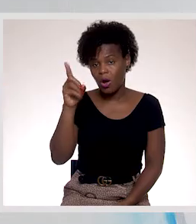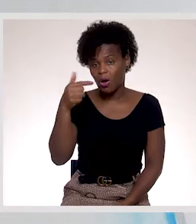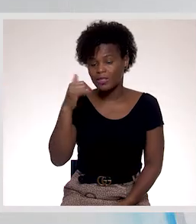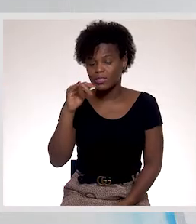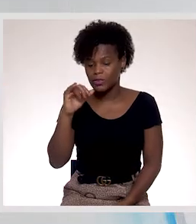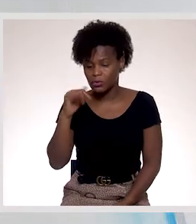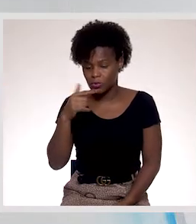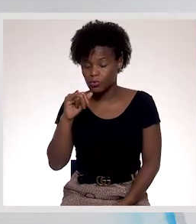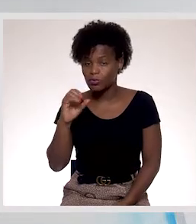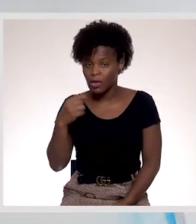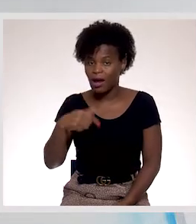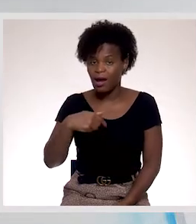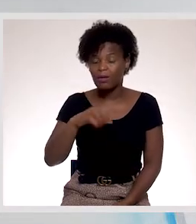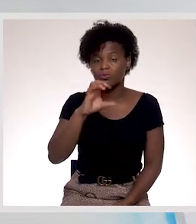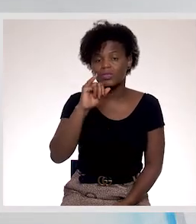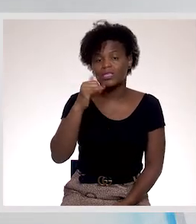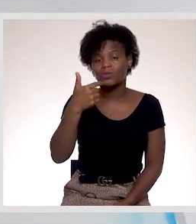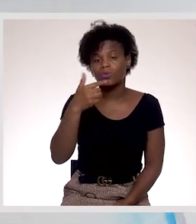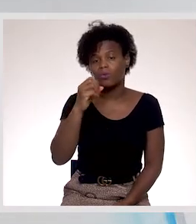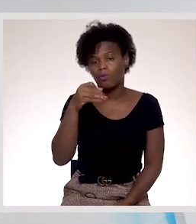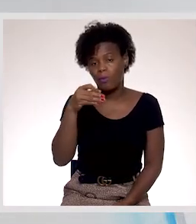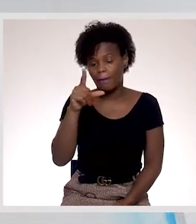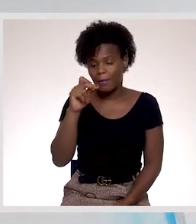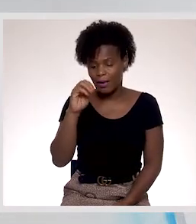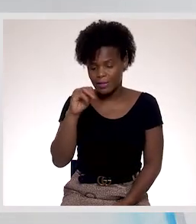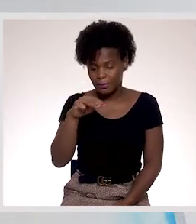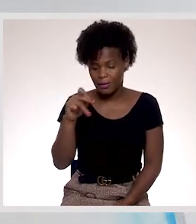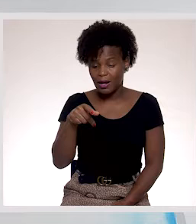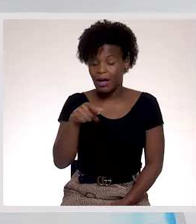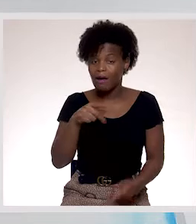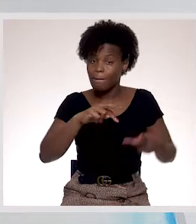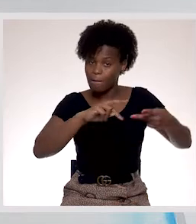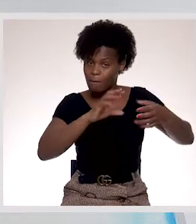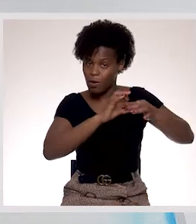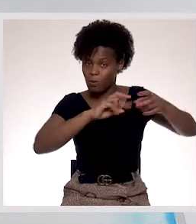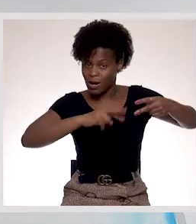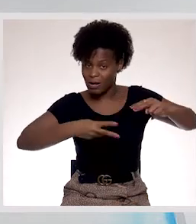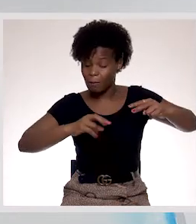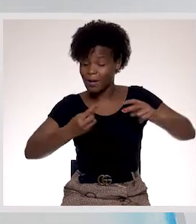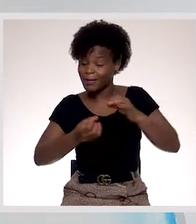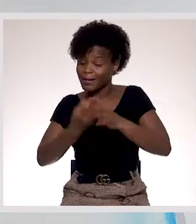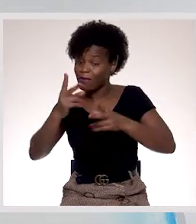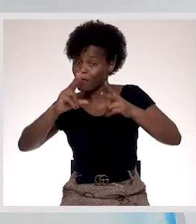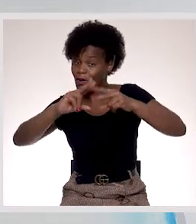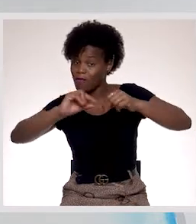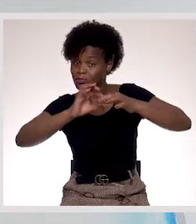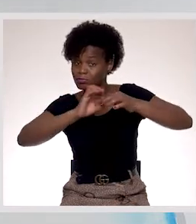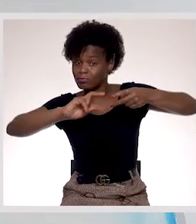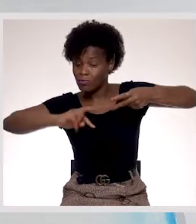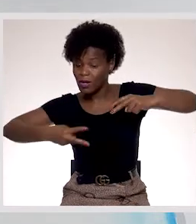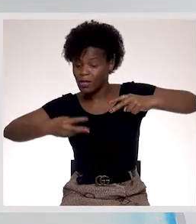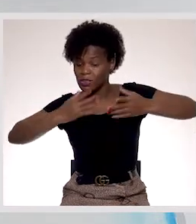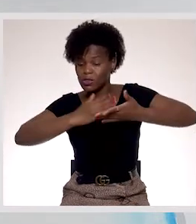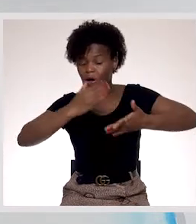aqui? Temos aqui uma molécula progenitora. Essa molécula, para formar novas moléculas apenas